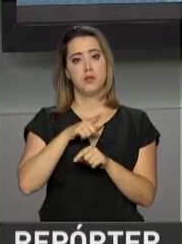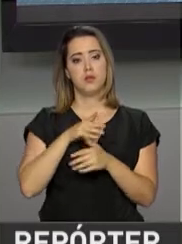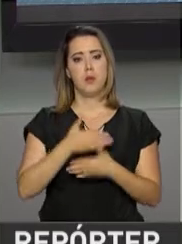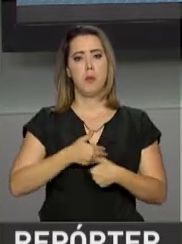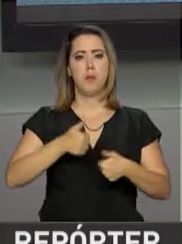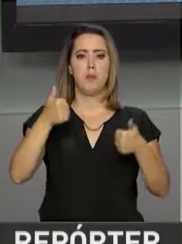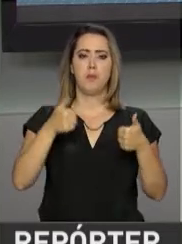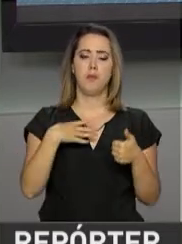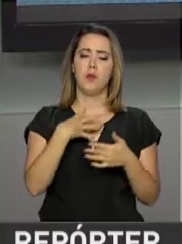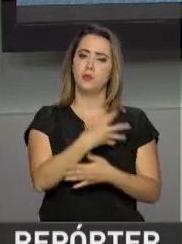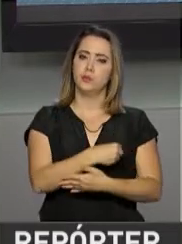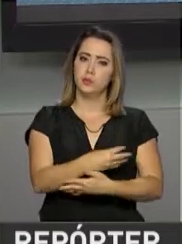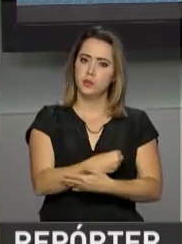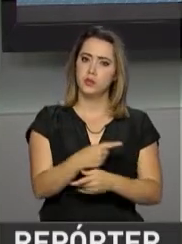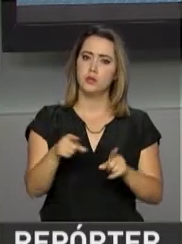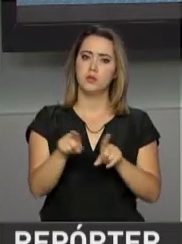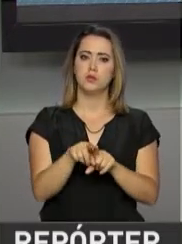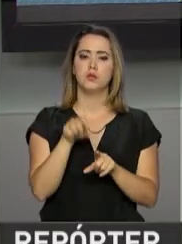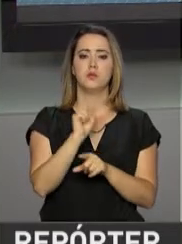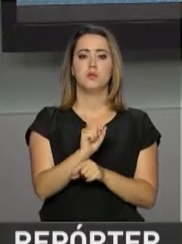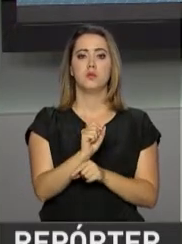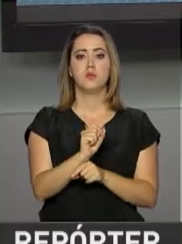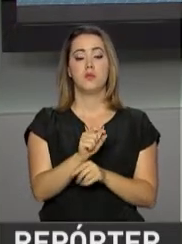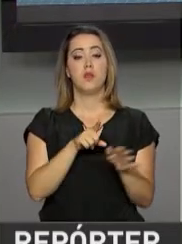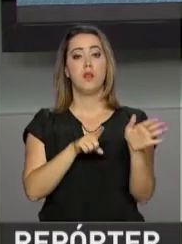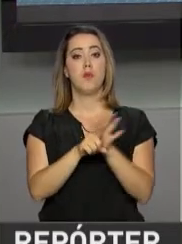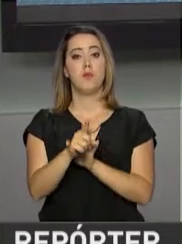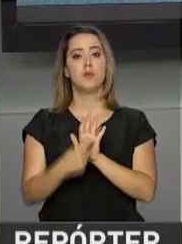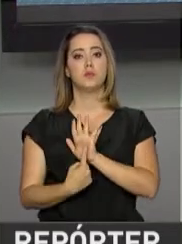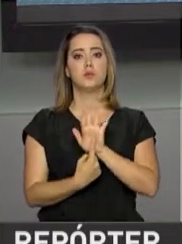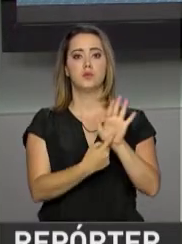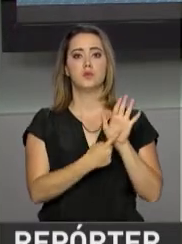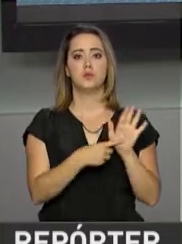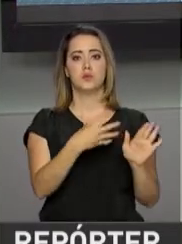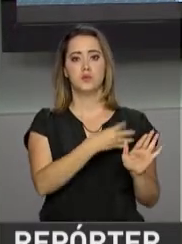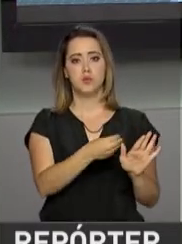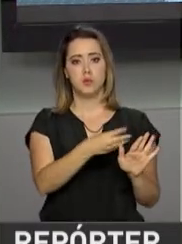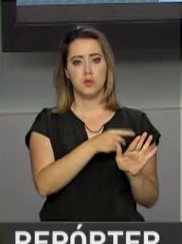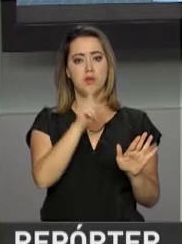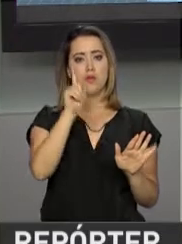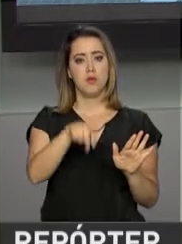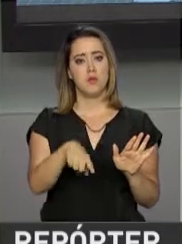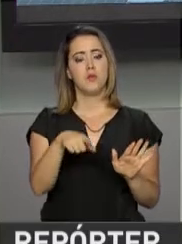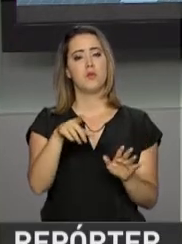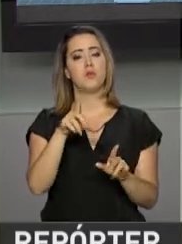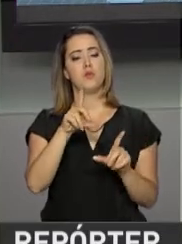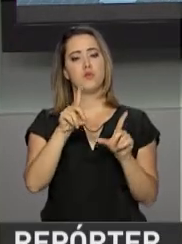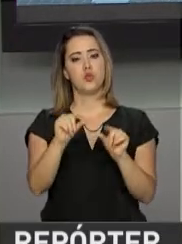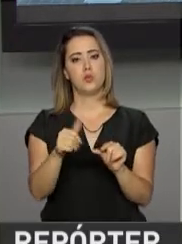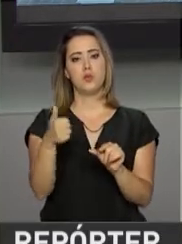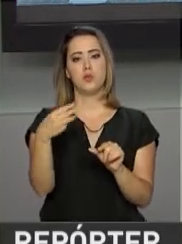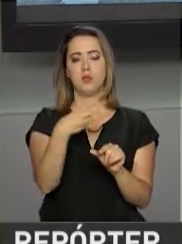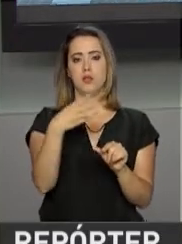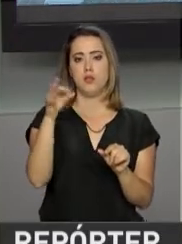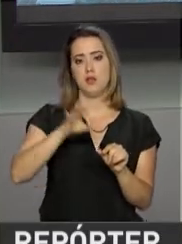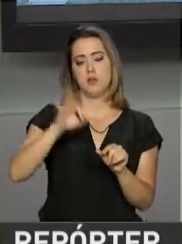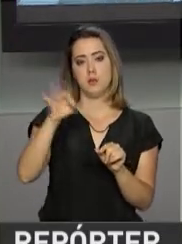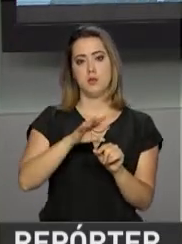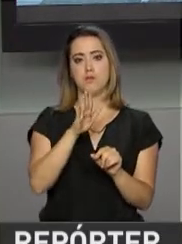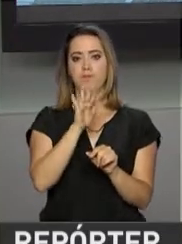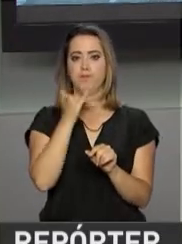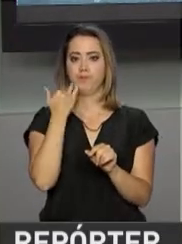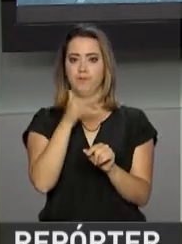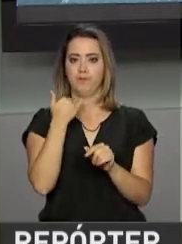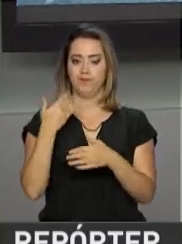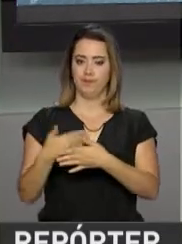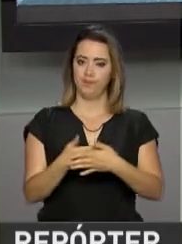condições adequadas para mim a amamentar pesquisas mostram que o aleitamento materno pode reduzir em 13% a